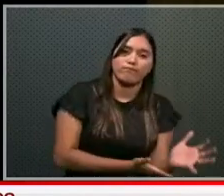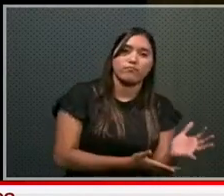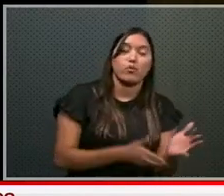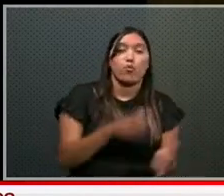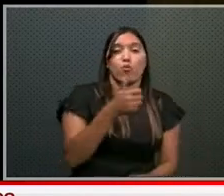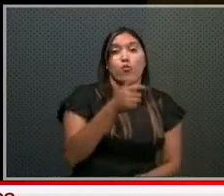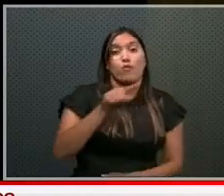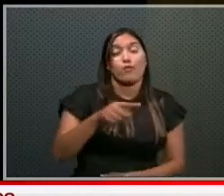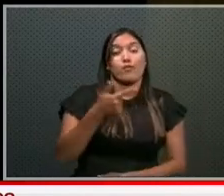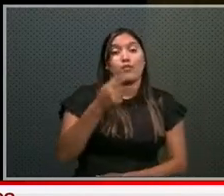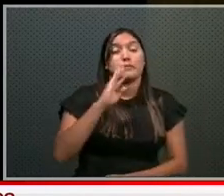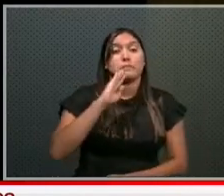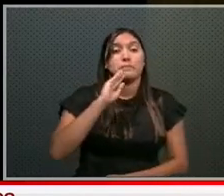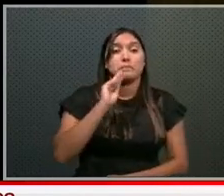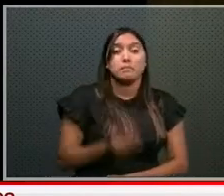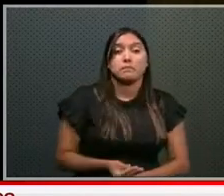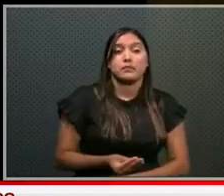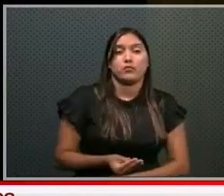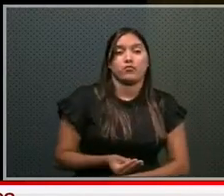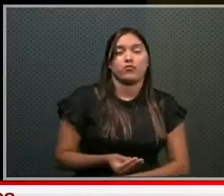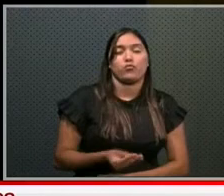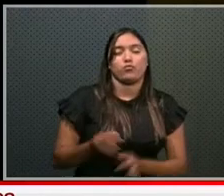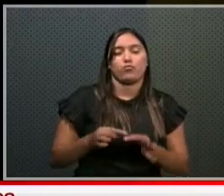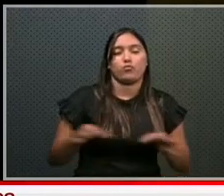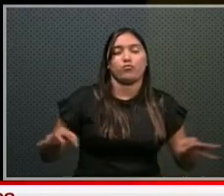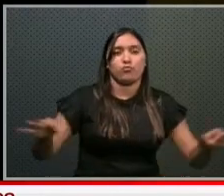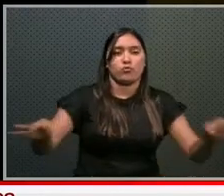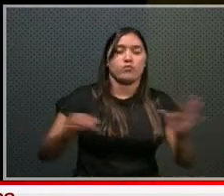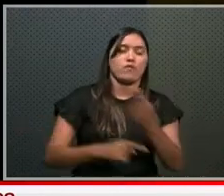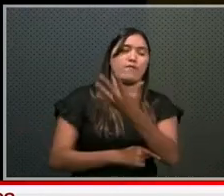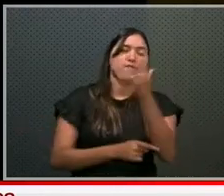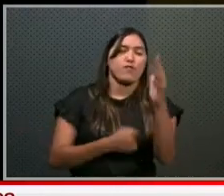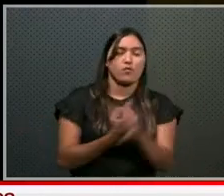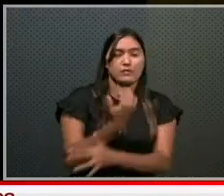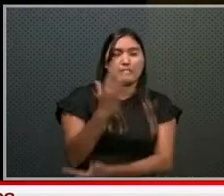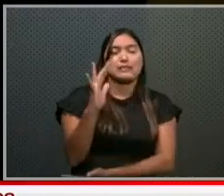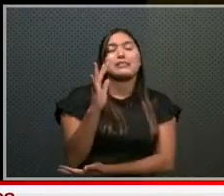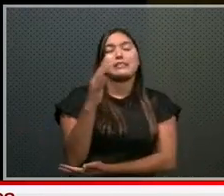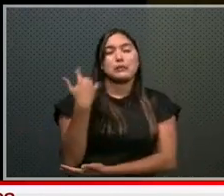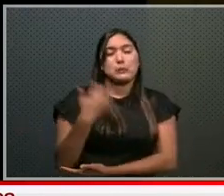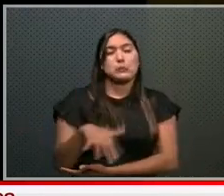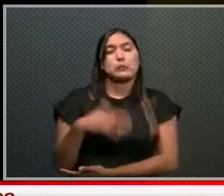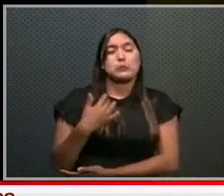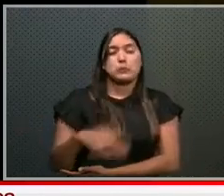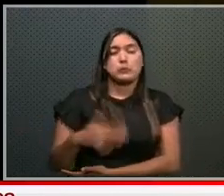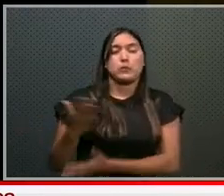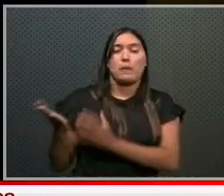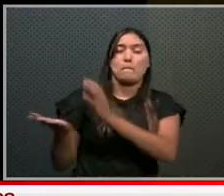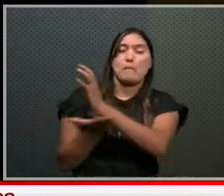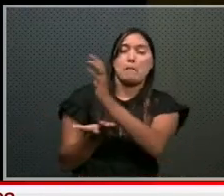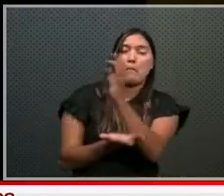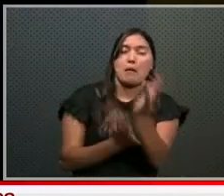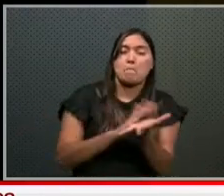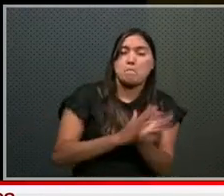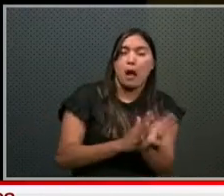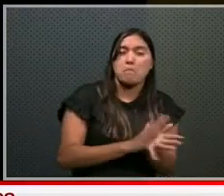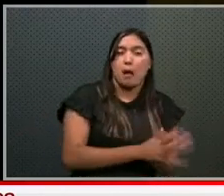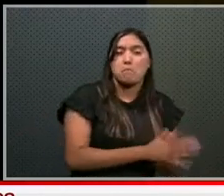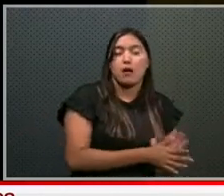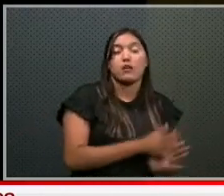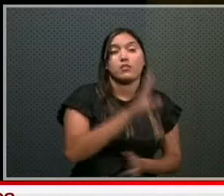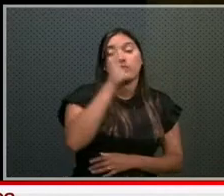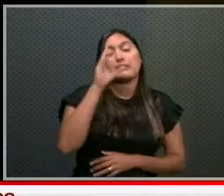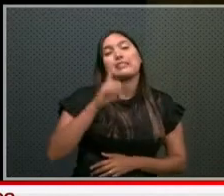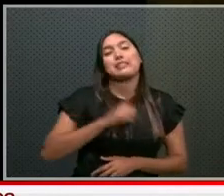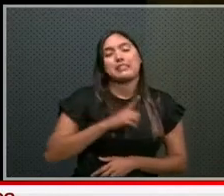1,2 milhões de hectares de Floresta bem essa vegetação primária sucumbidas com